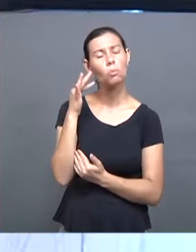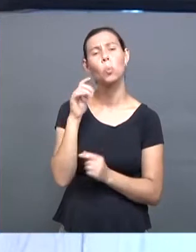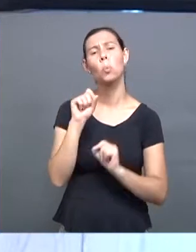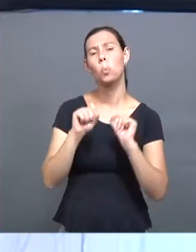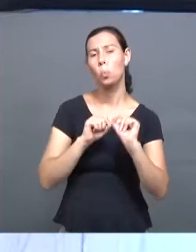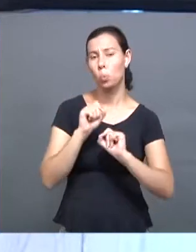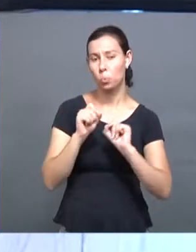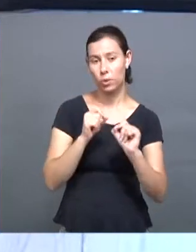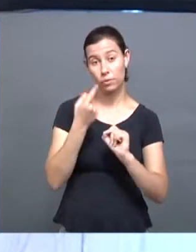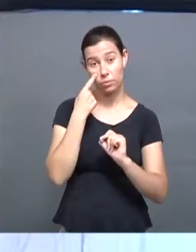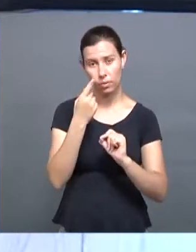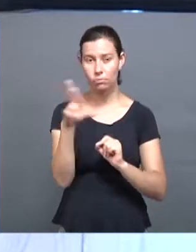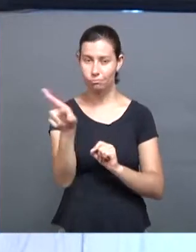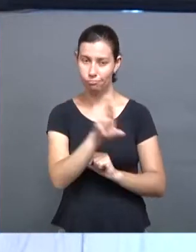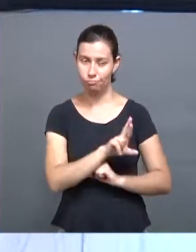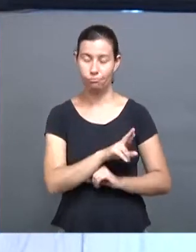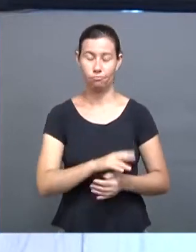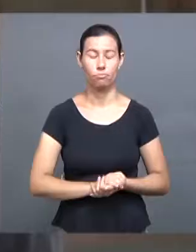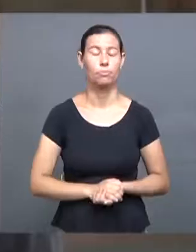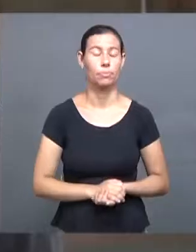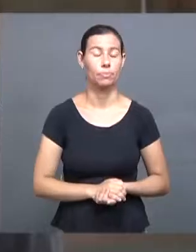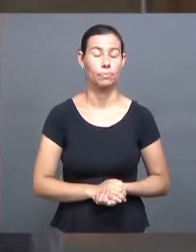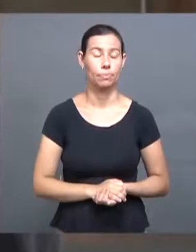neles. Olha só as respostas.